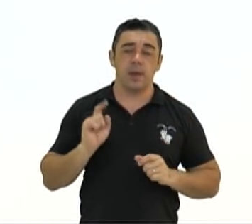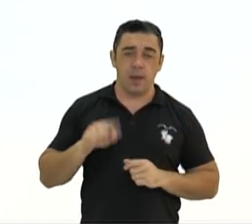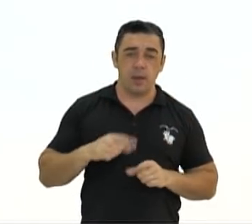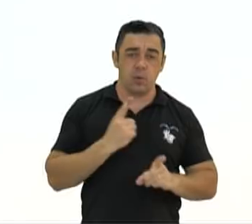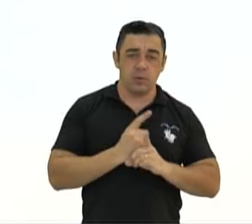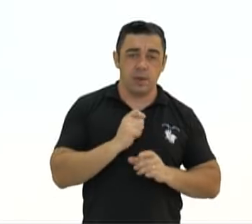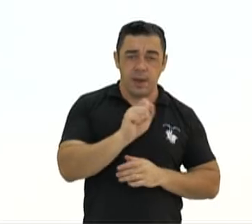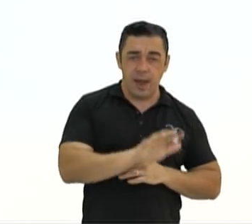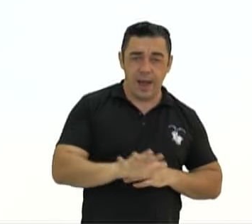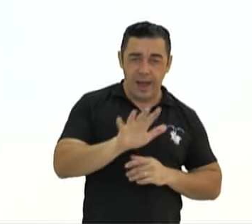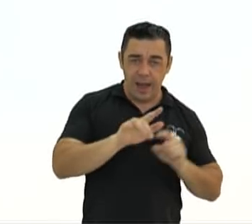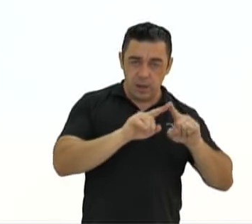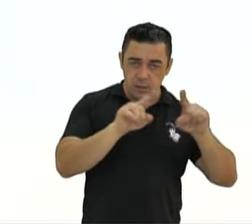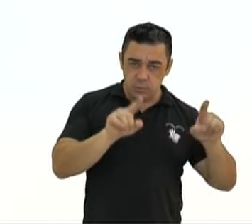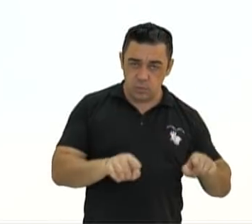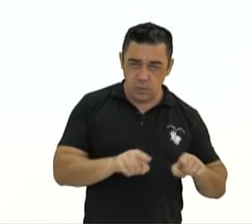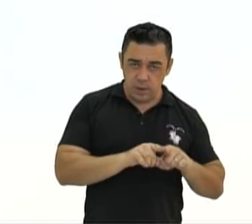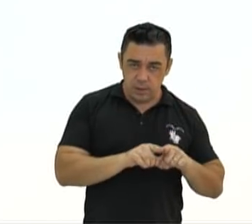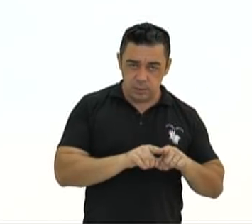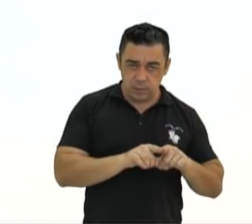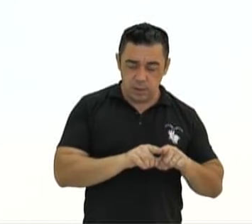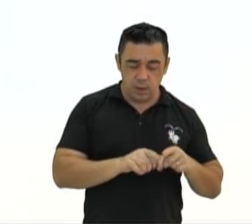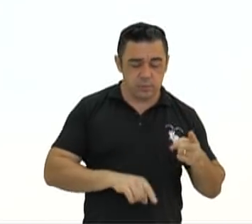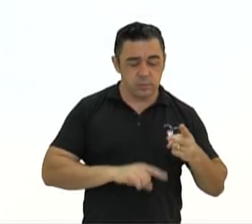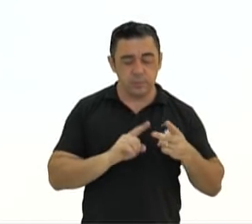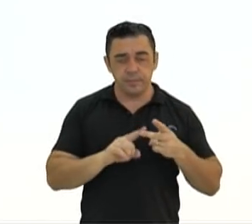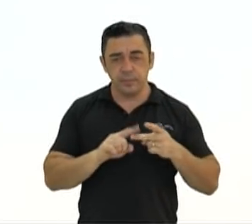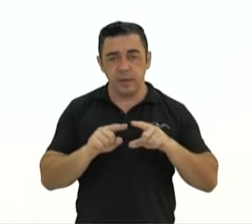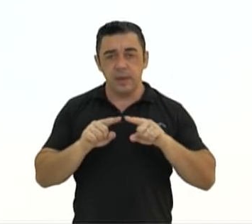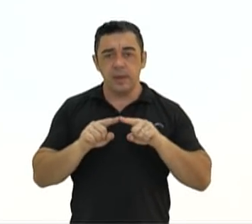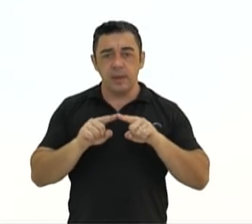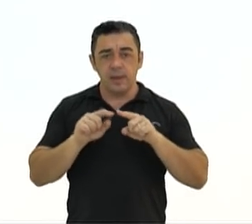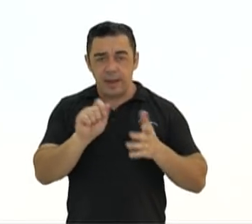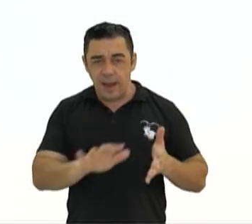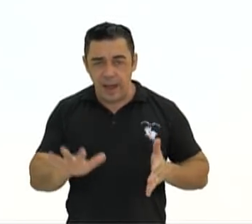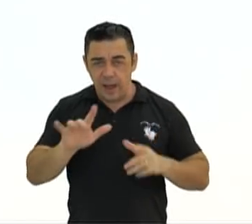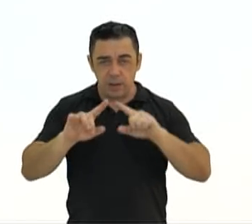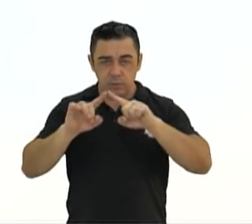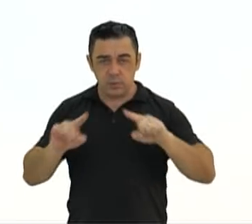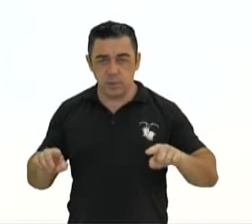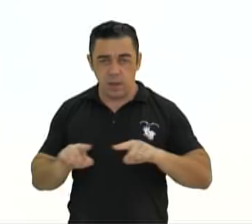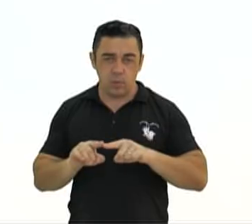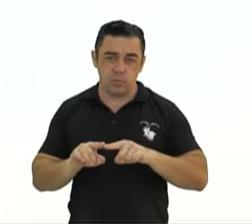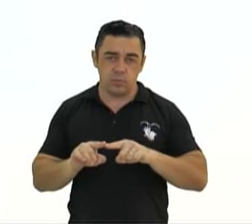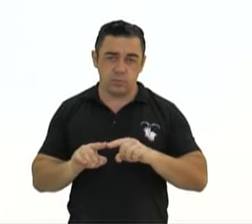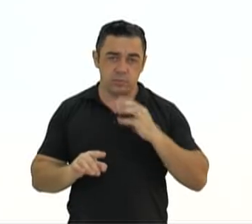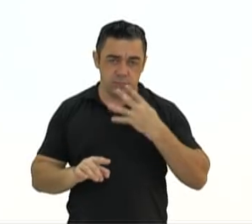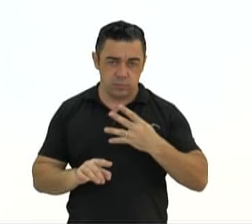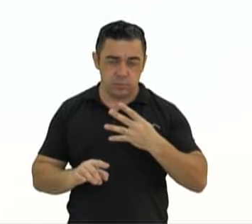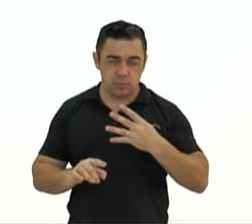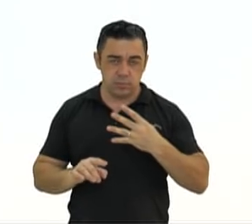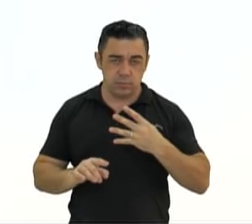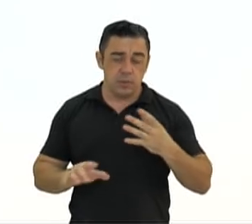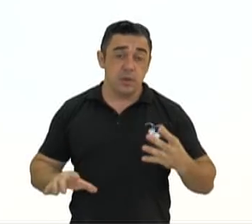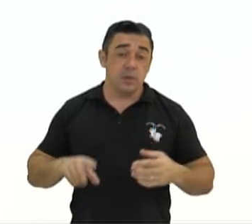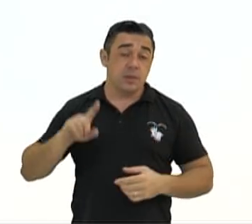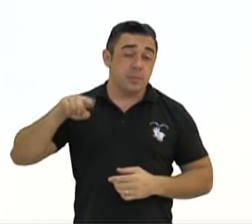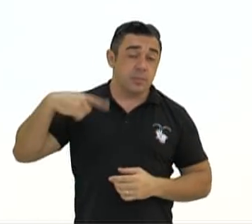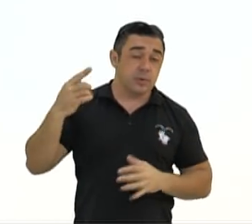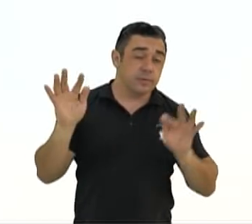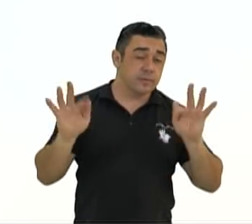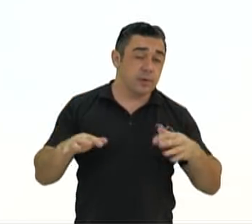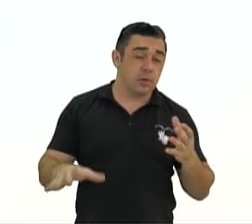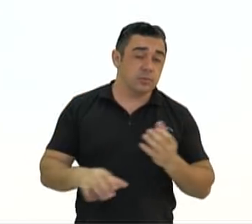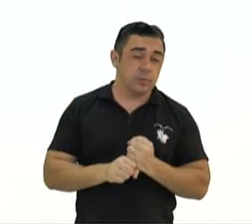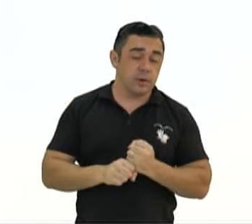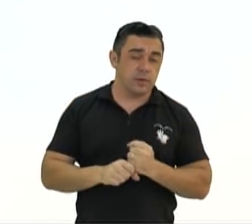ter que calcular a área dos 4 triângulos e a área do quadrado. Eu vou ter que